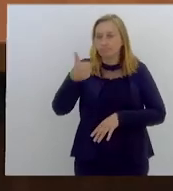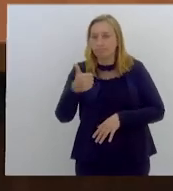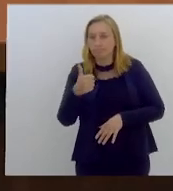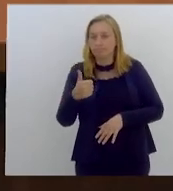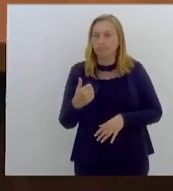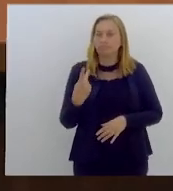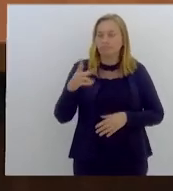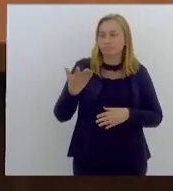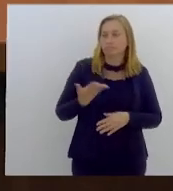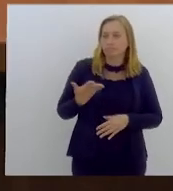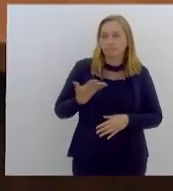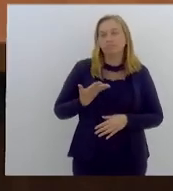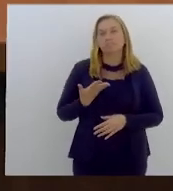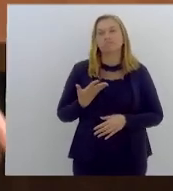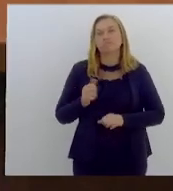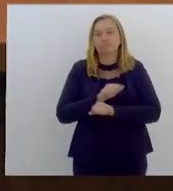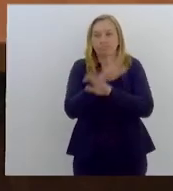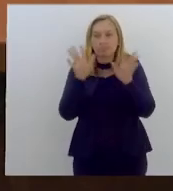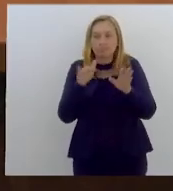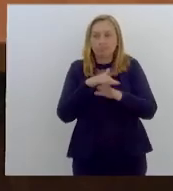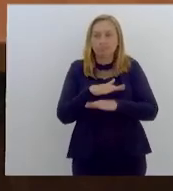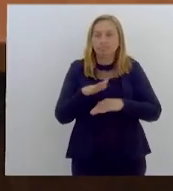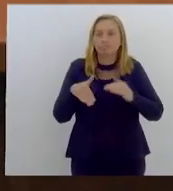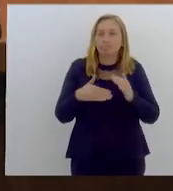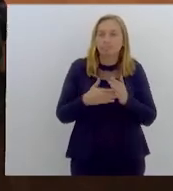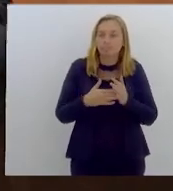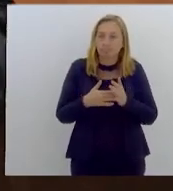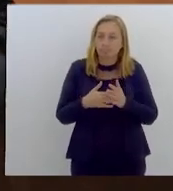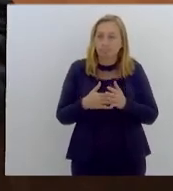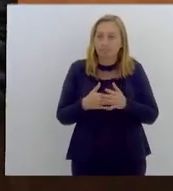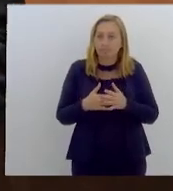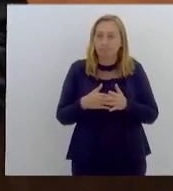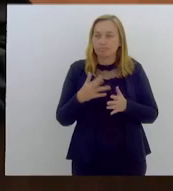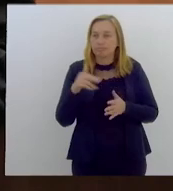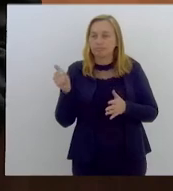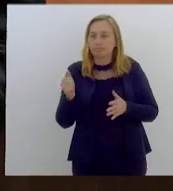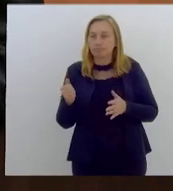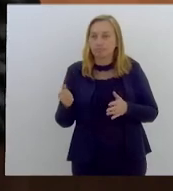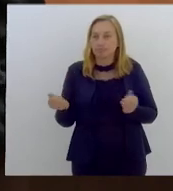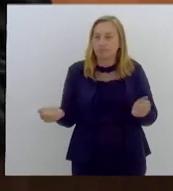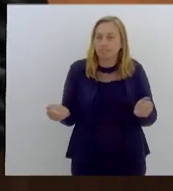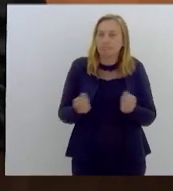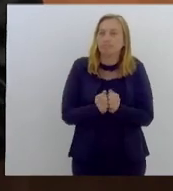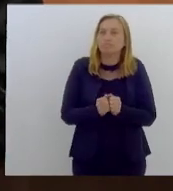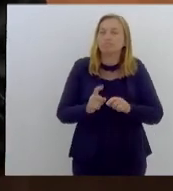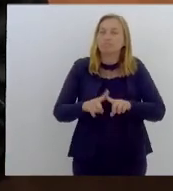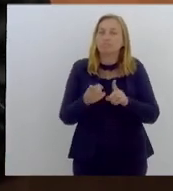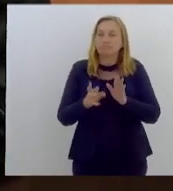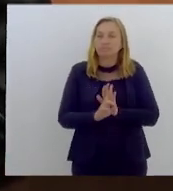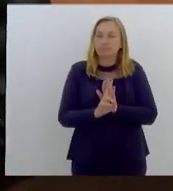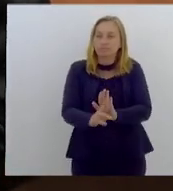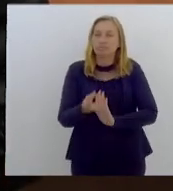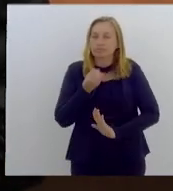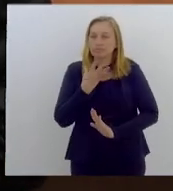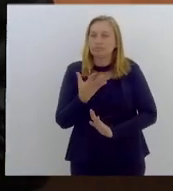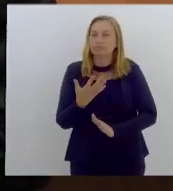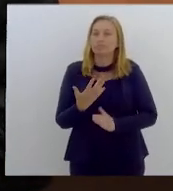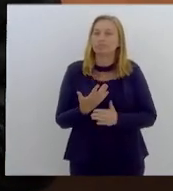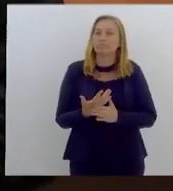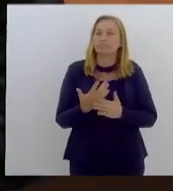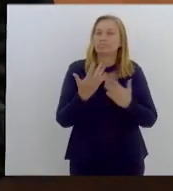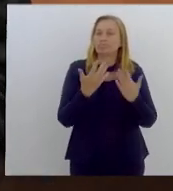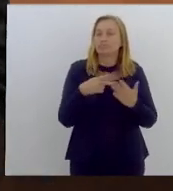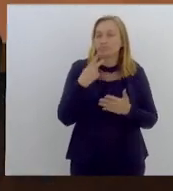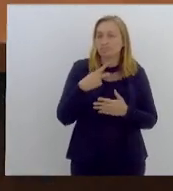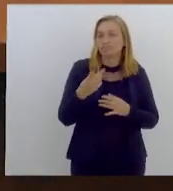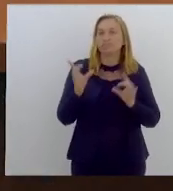seus companheiros. É claro que a totalidade da categoria nunca pode estar presente, mas está muito bem representada aqui. Gostaria de fazer uma